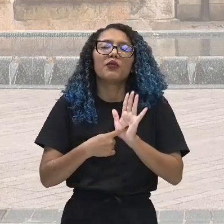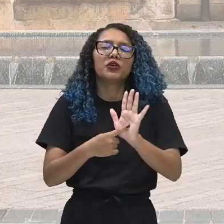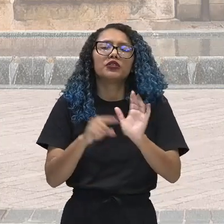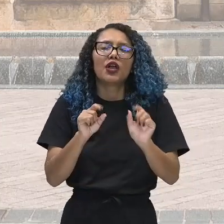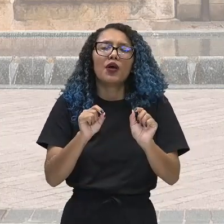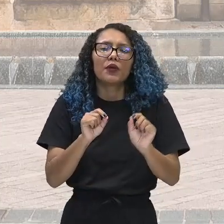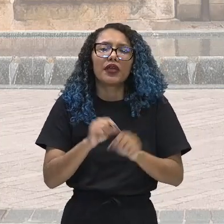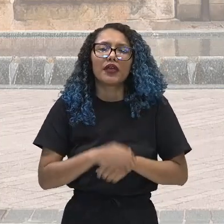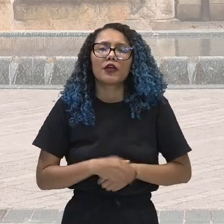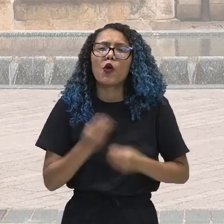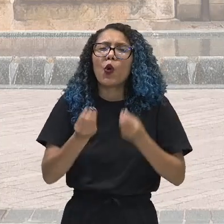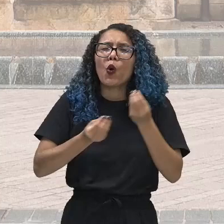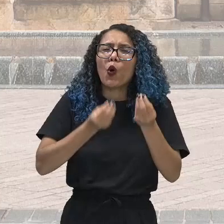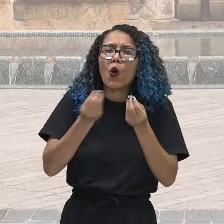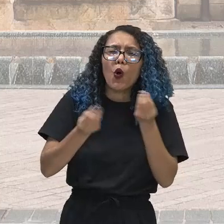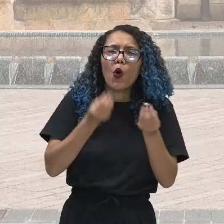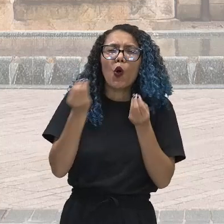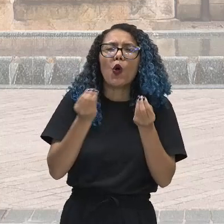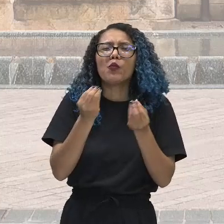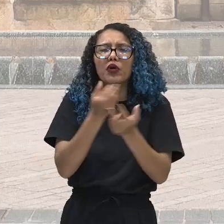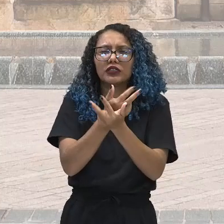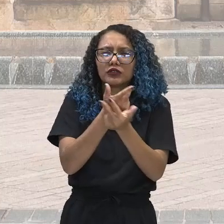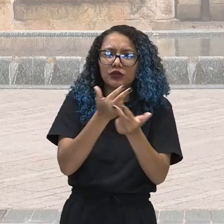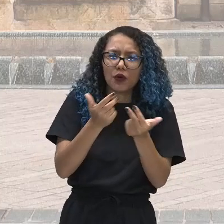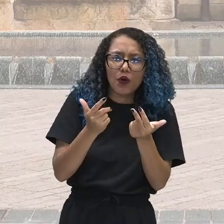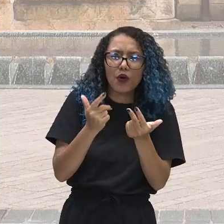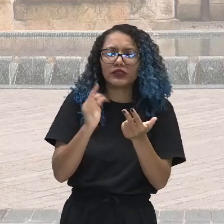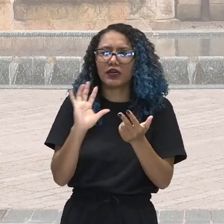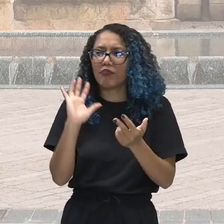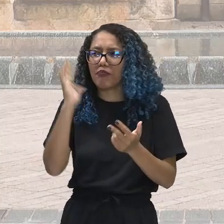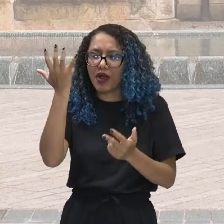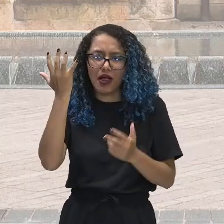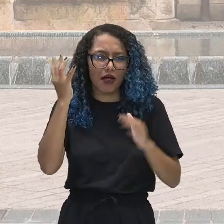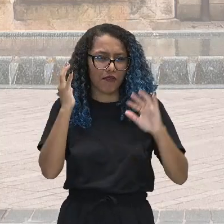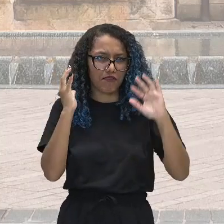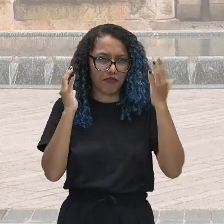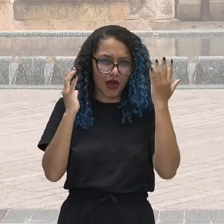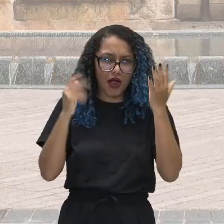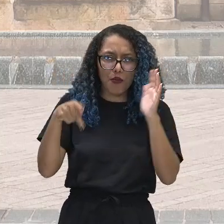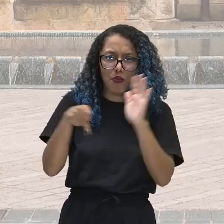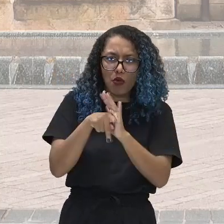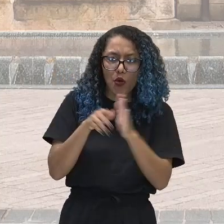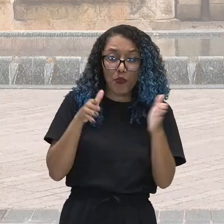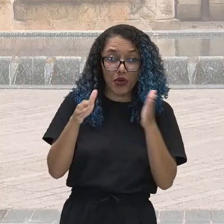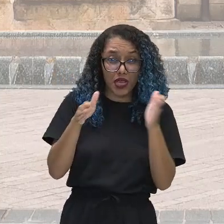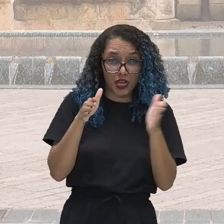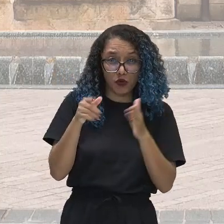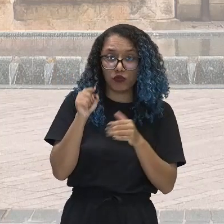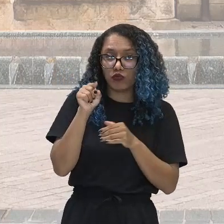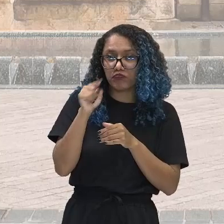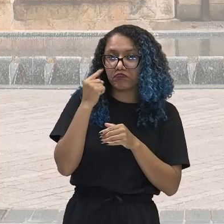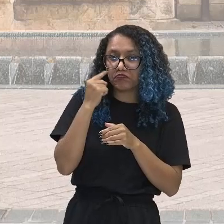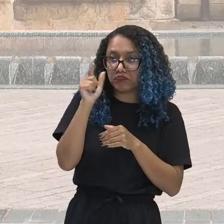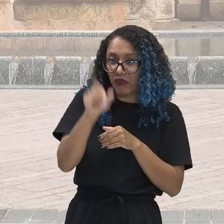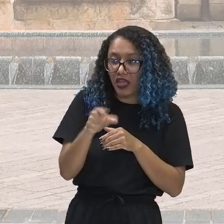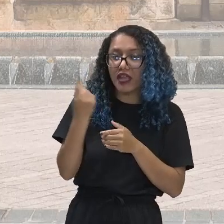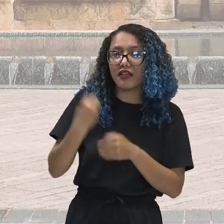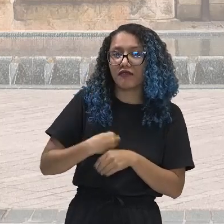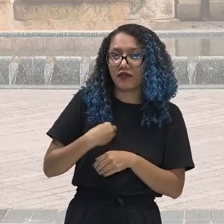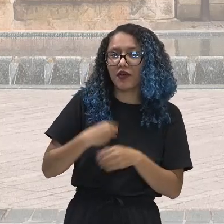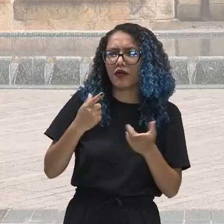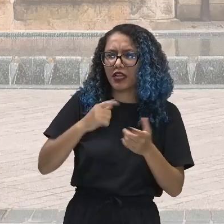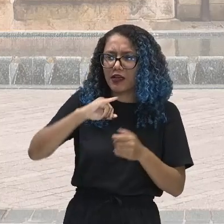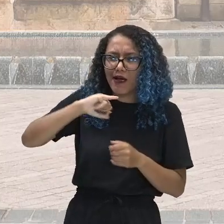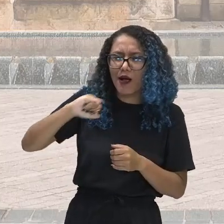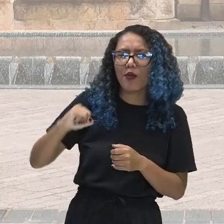que acontecia naquele momento. Durkheim, então, se alimentou profundamente desse contexto